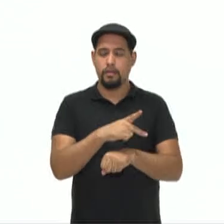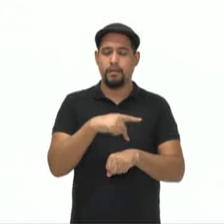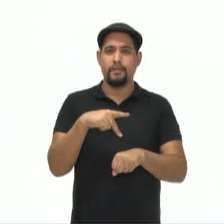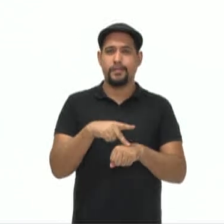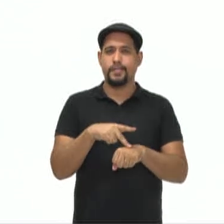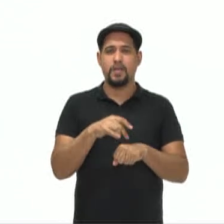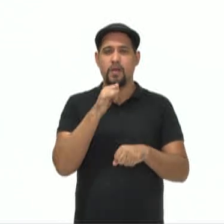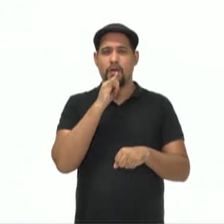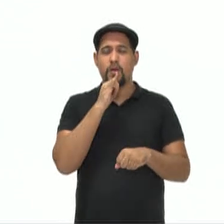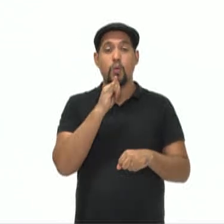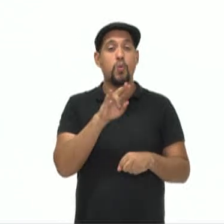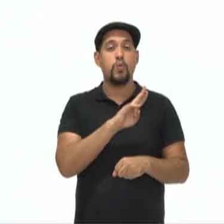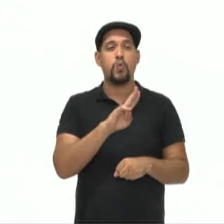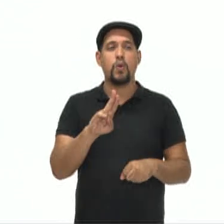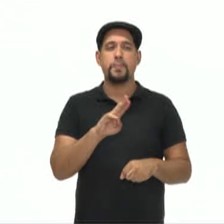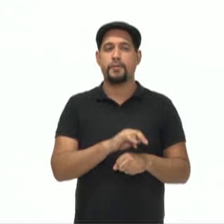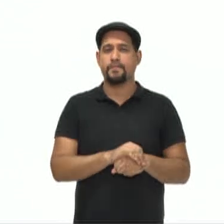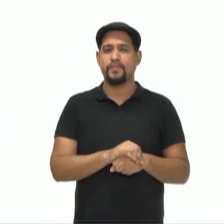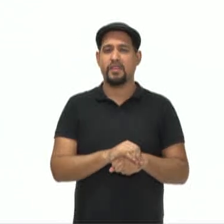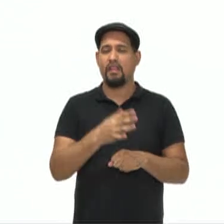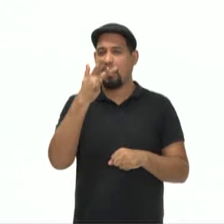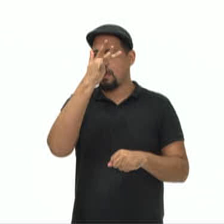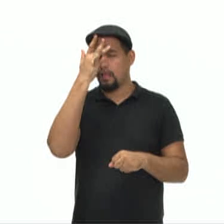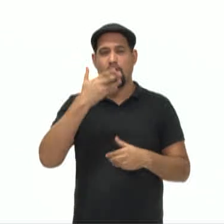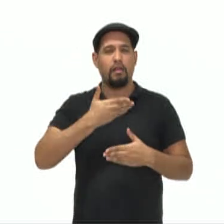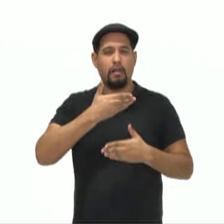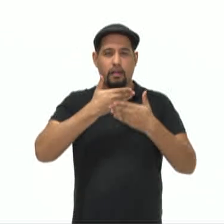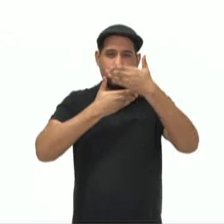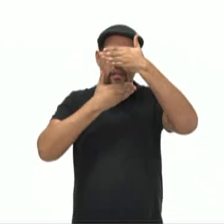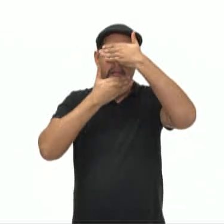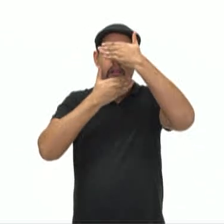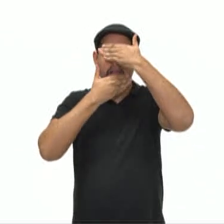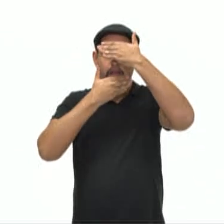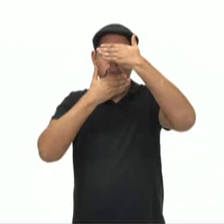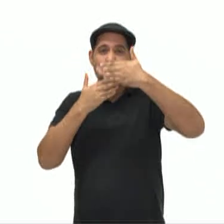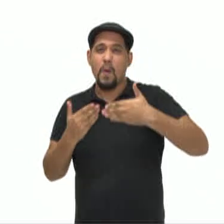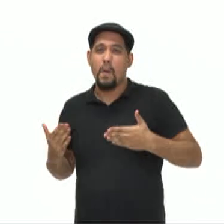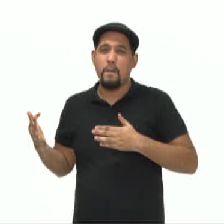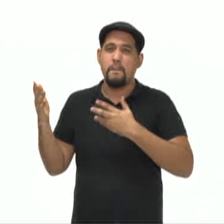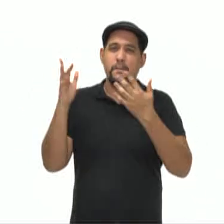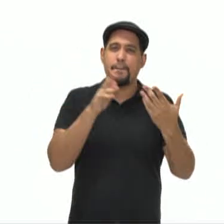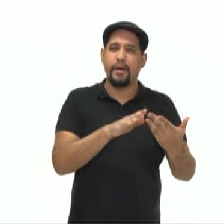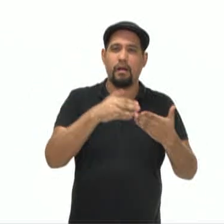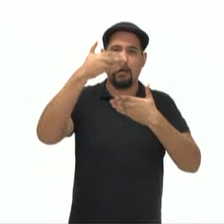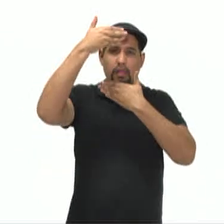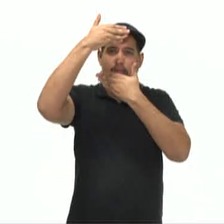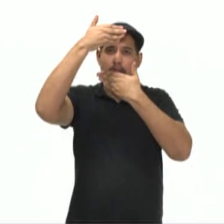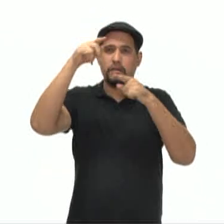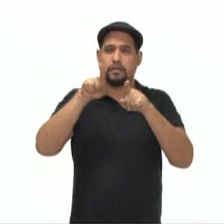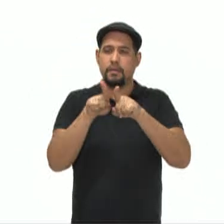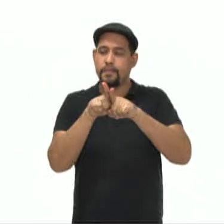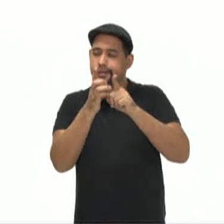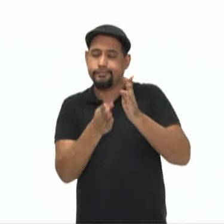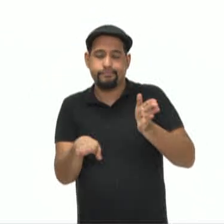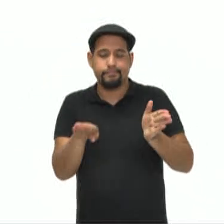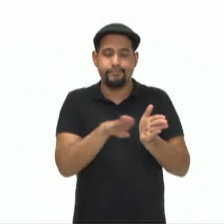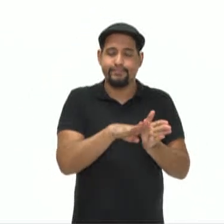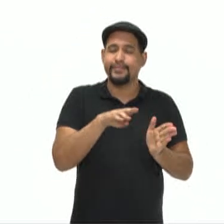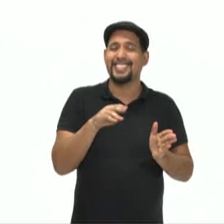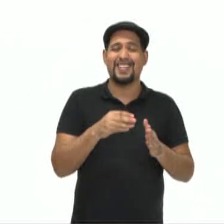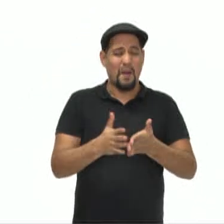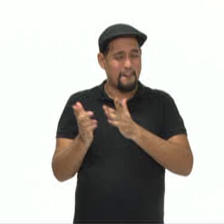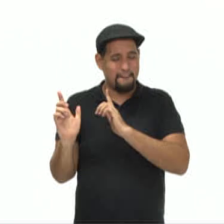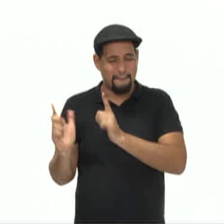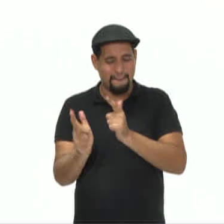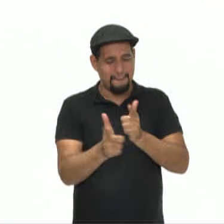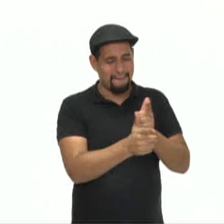chama, do que ele chama de invasão muçulmana, o texto retrata sobre o ataque na Noruega, em que